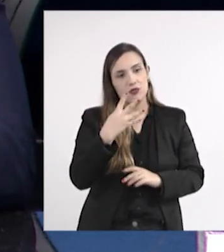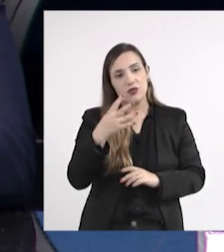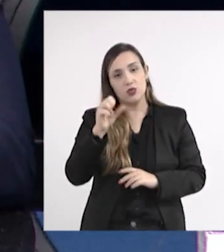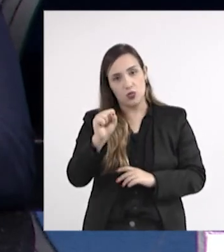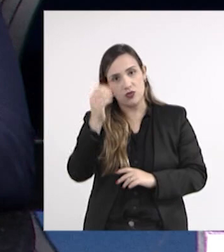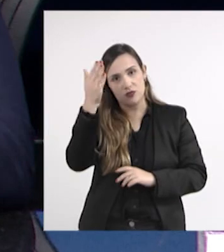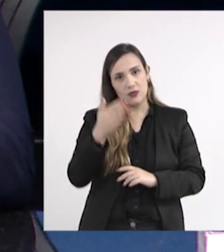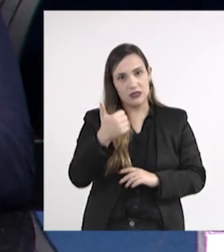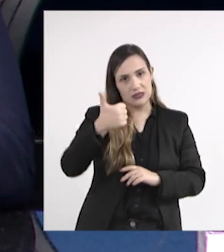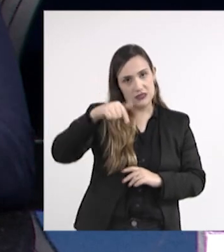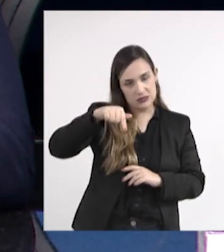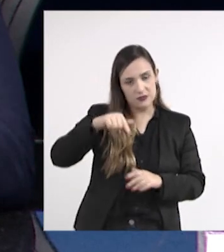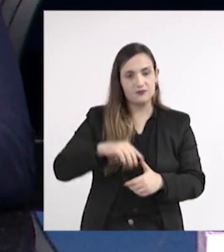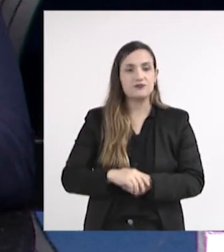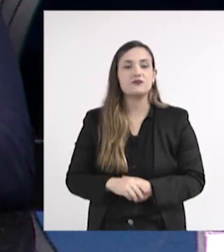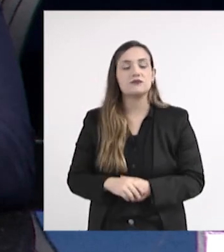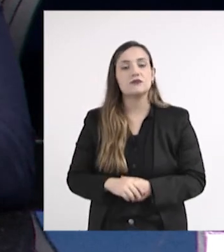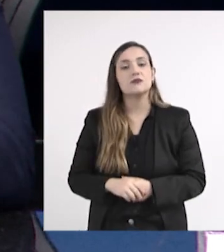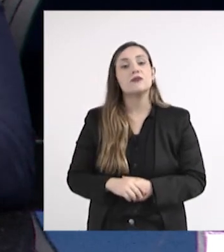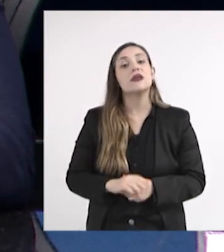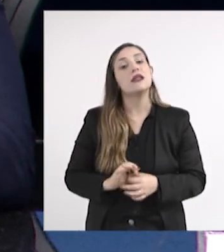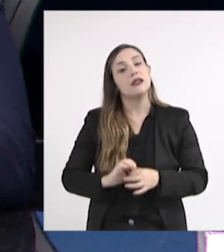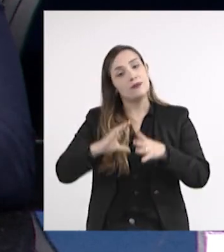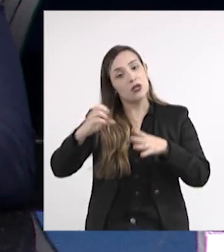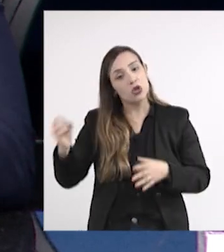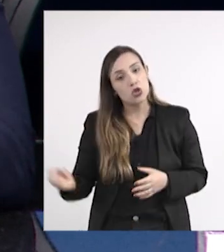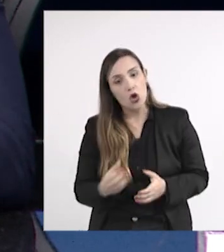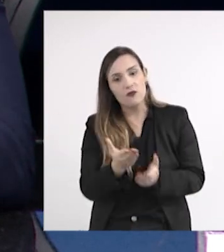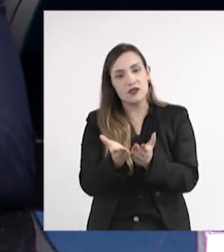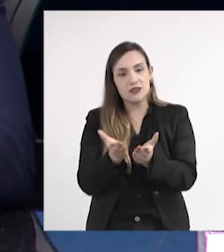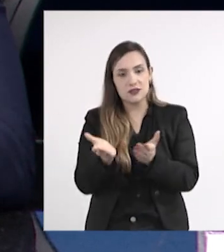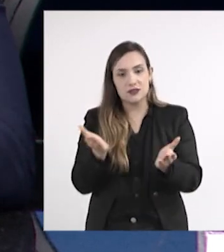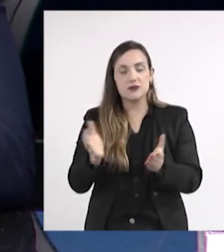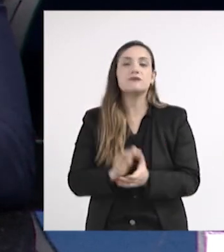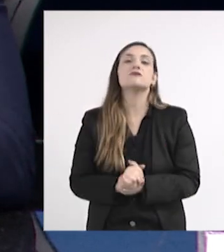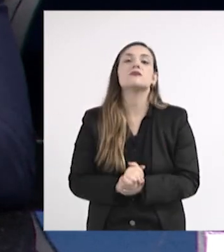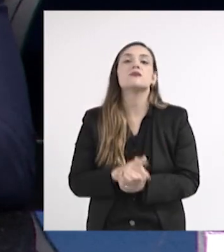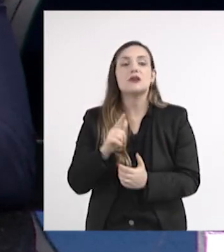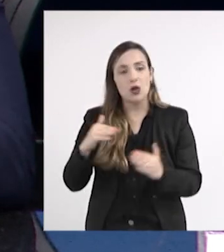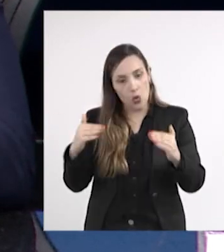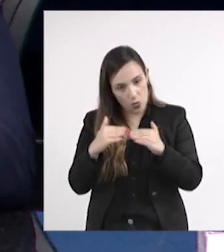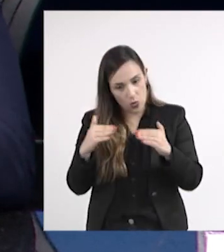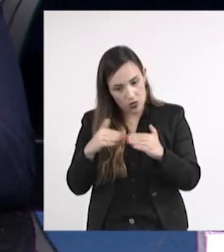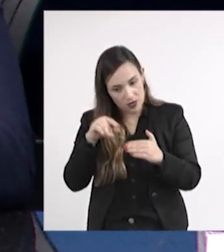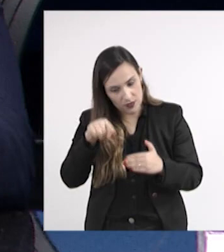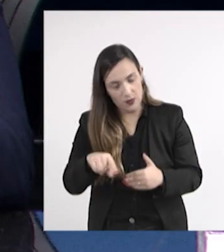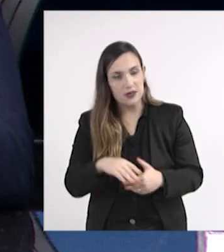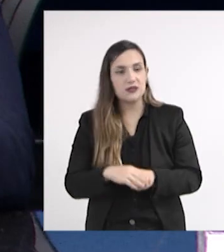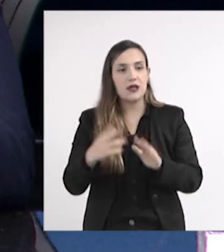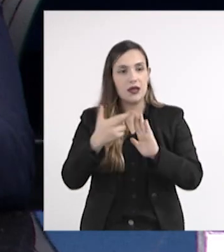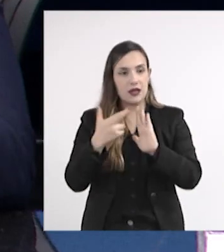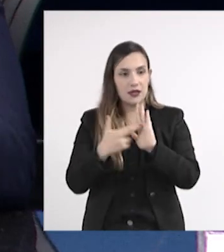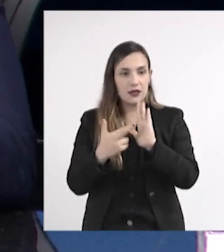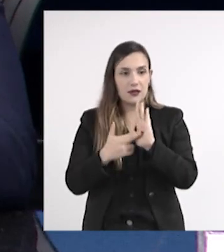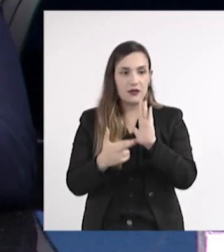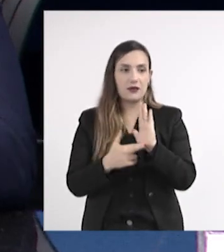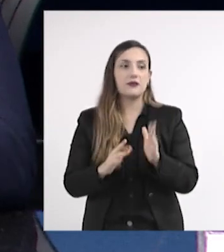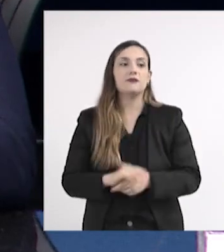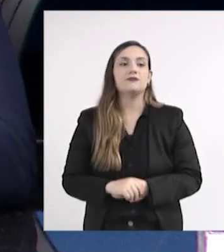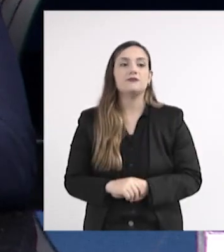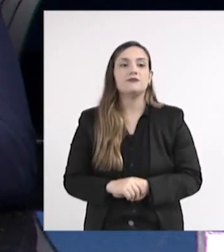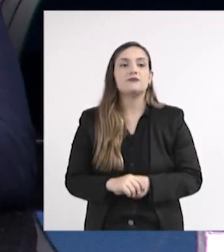que permite a relicitação, vem ao encontro dessas premissas, a fim de que, mediante um